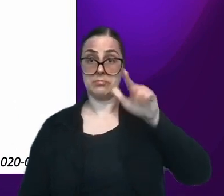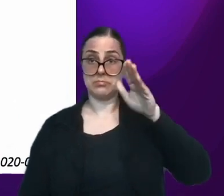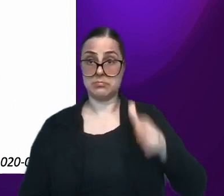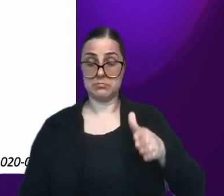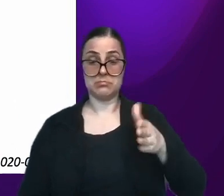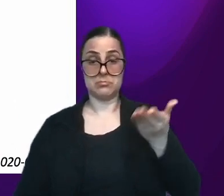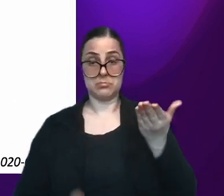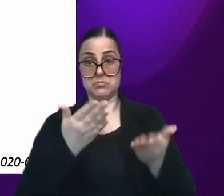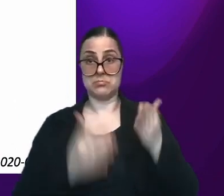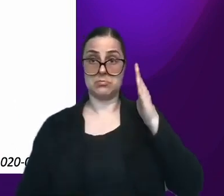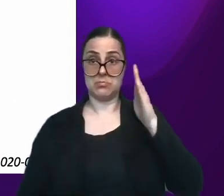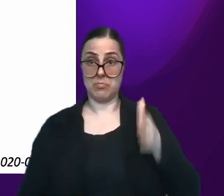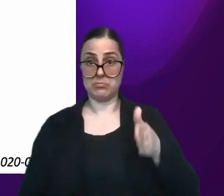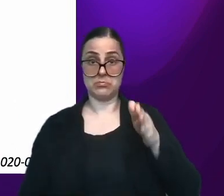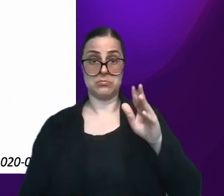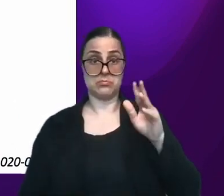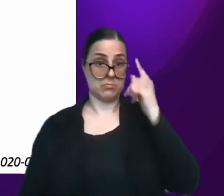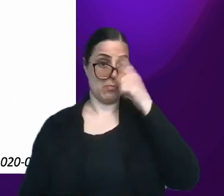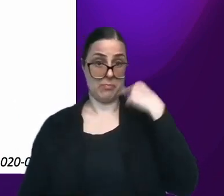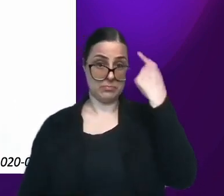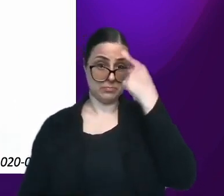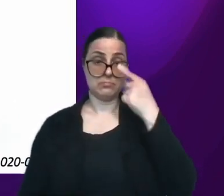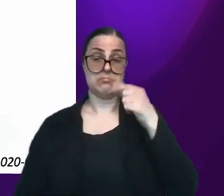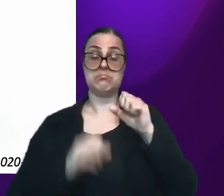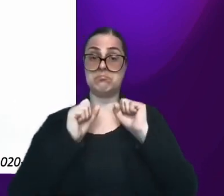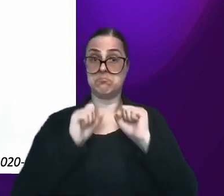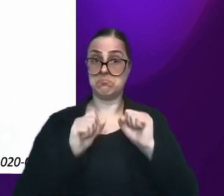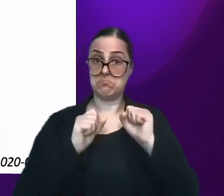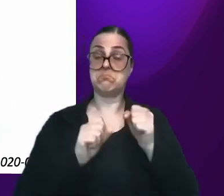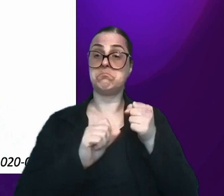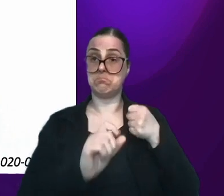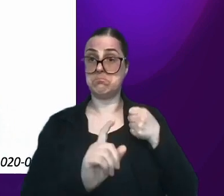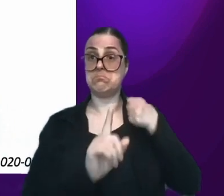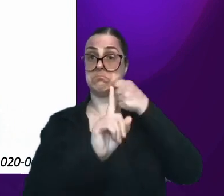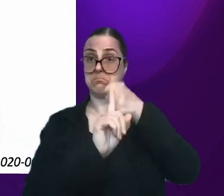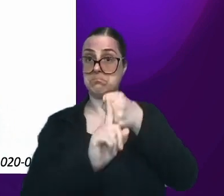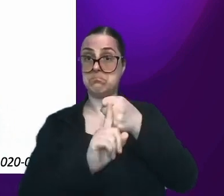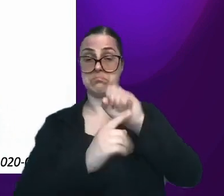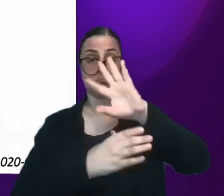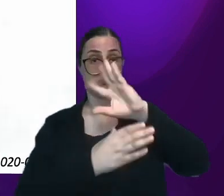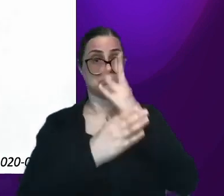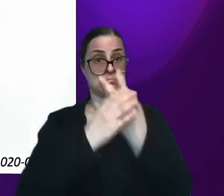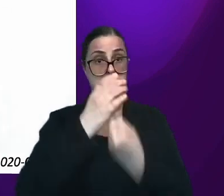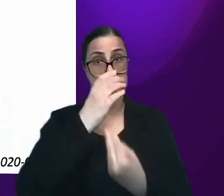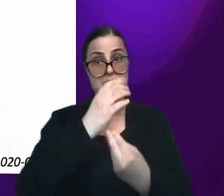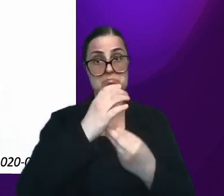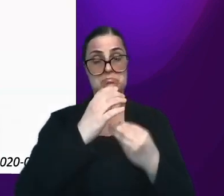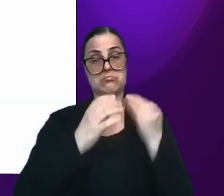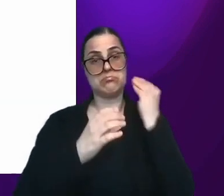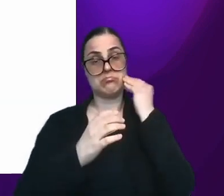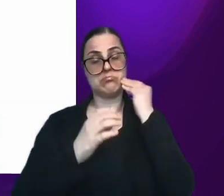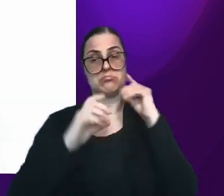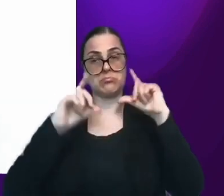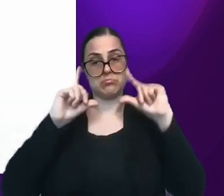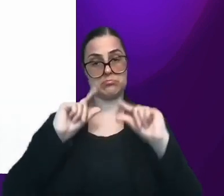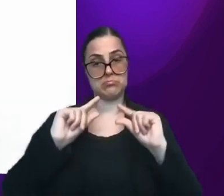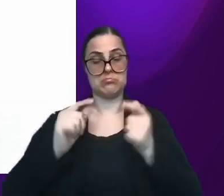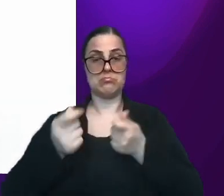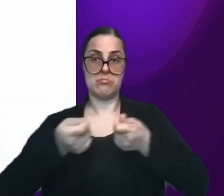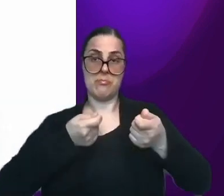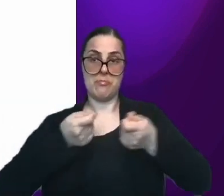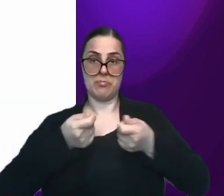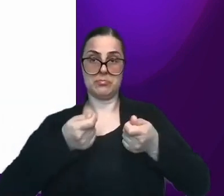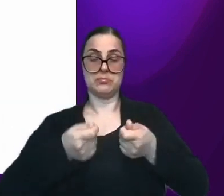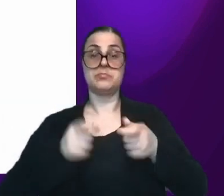em prognóstico, assim como taxas de ultrafiltração mais baixas. Inclusive,